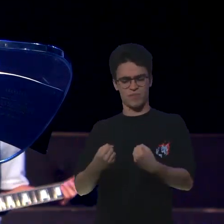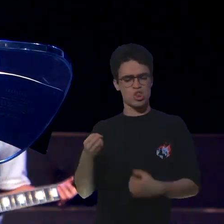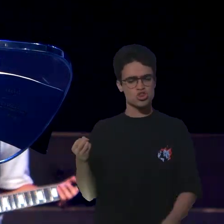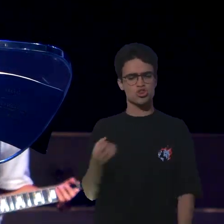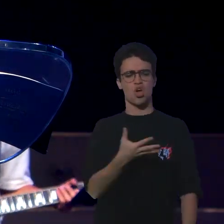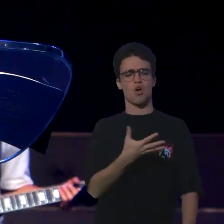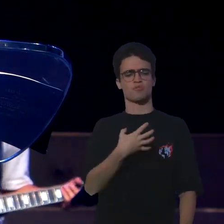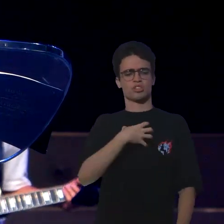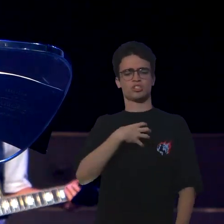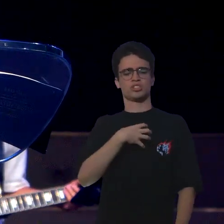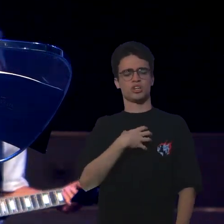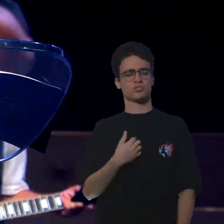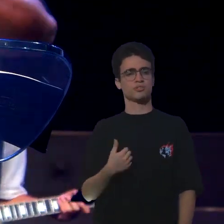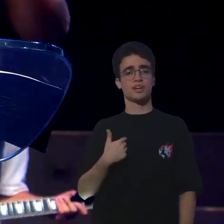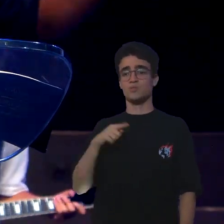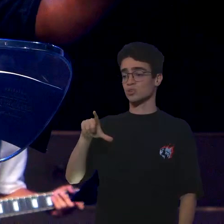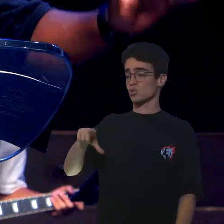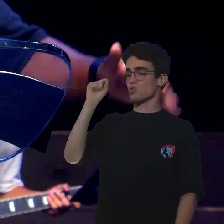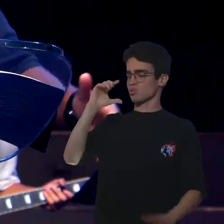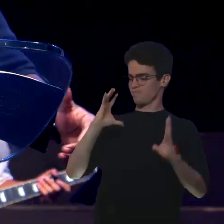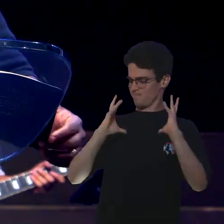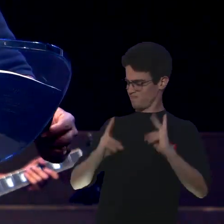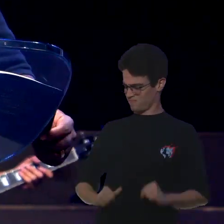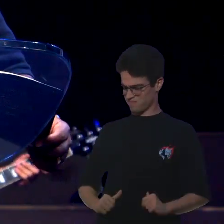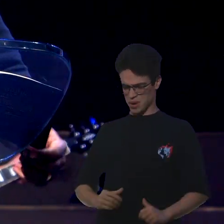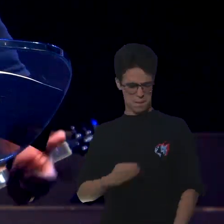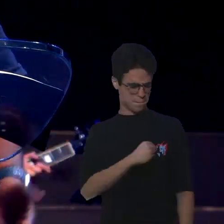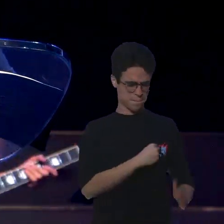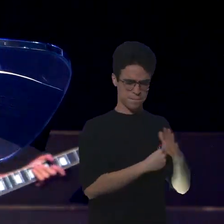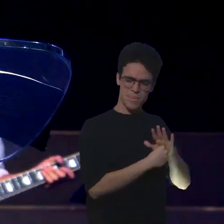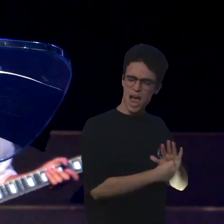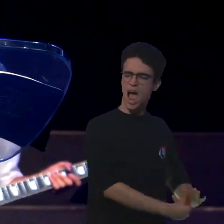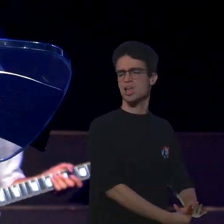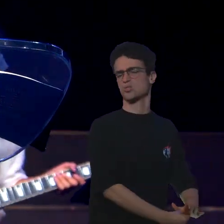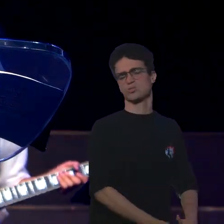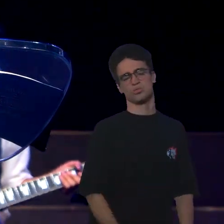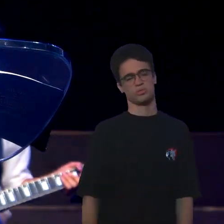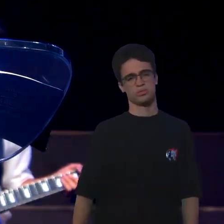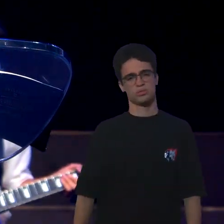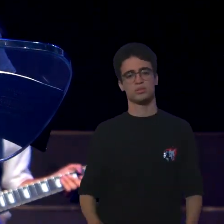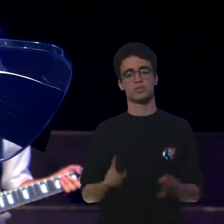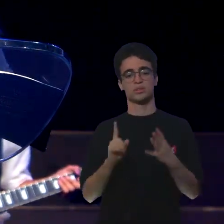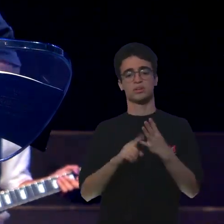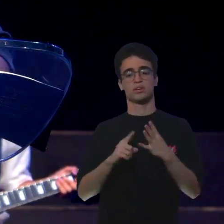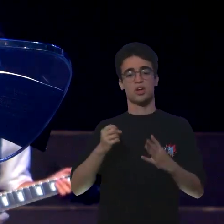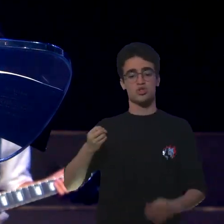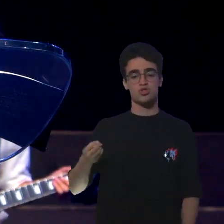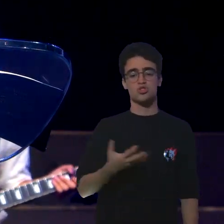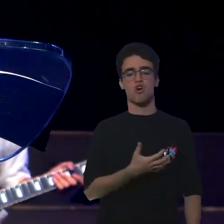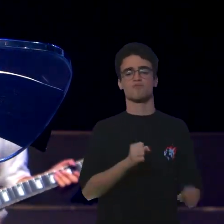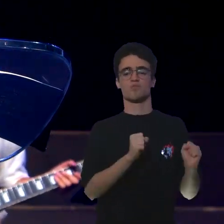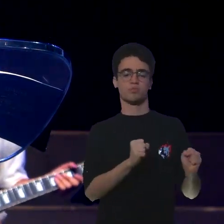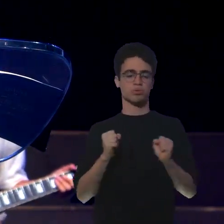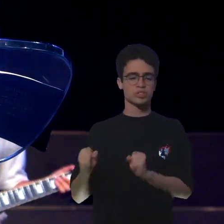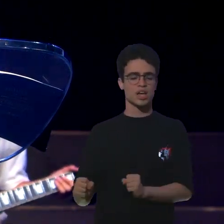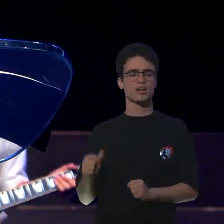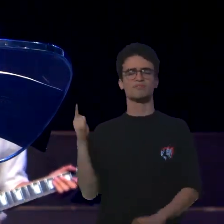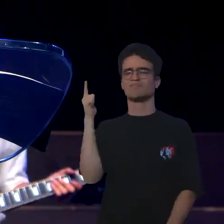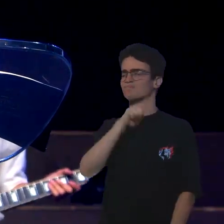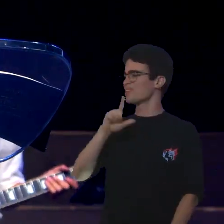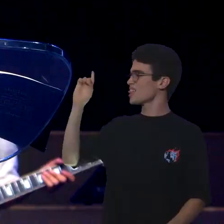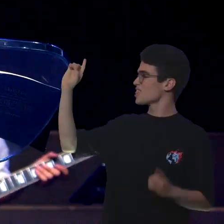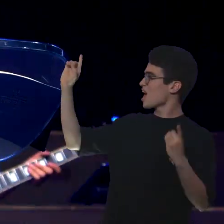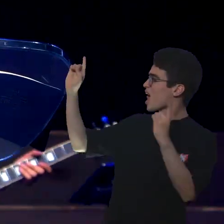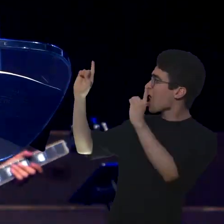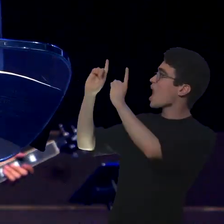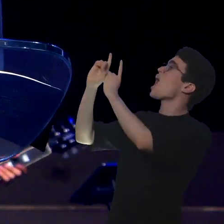prefere realmente a santidade ao pecado. E um novo poder, para chegarmos a Deus